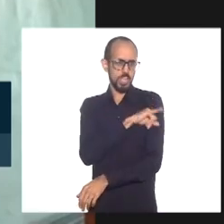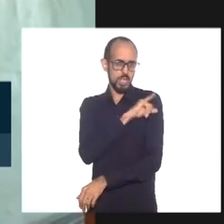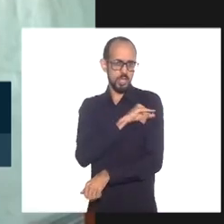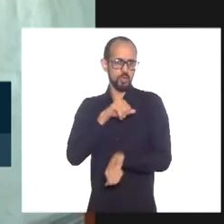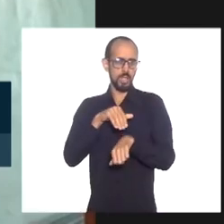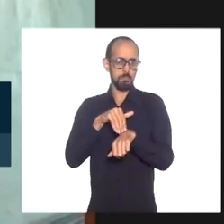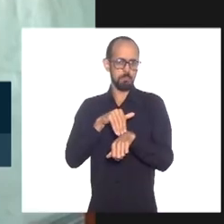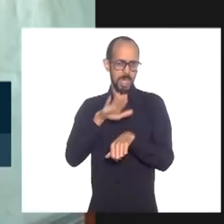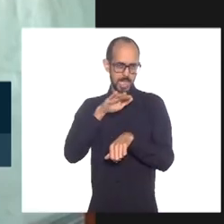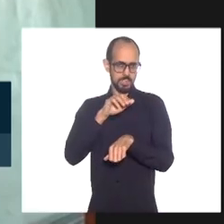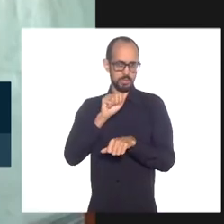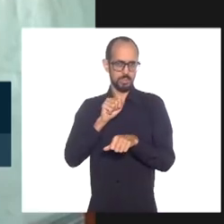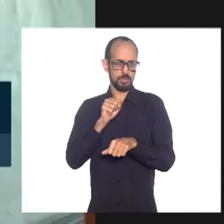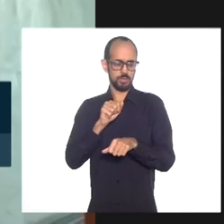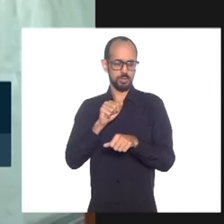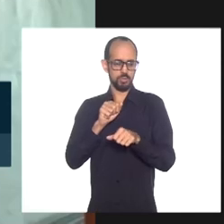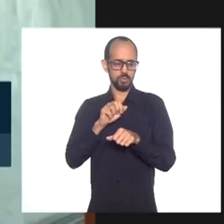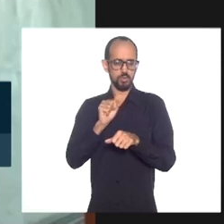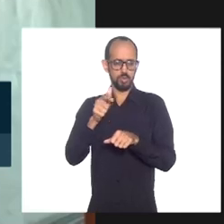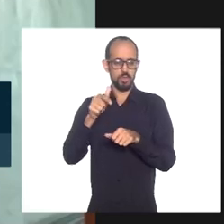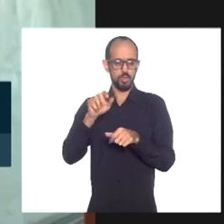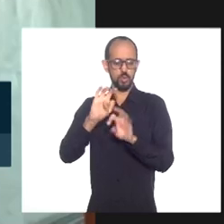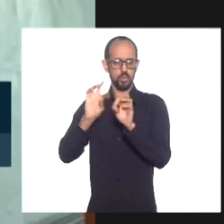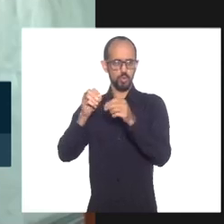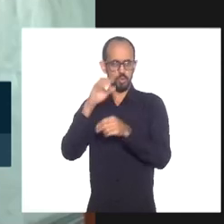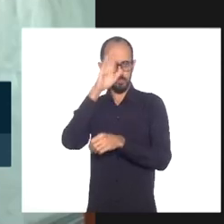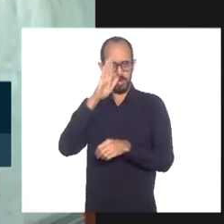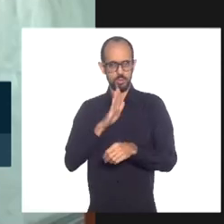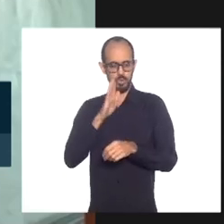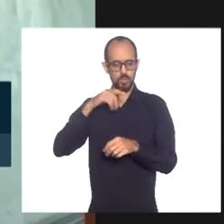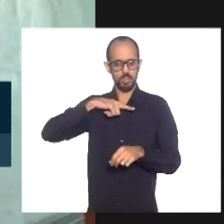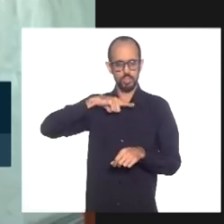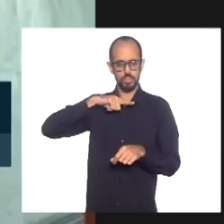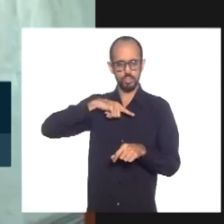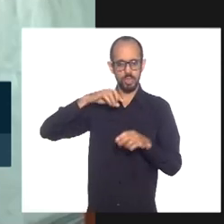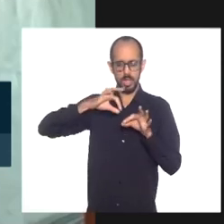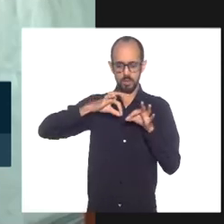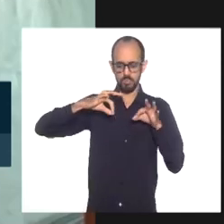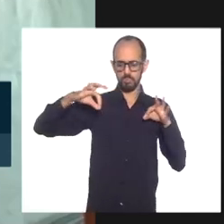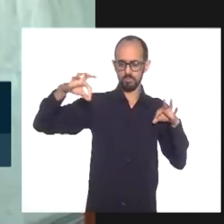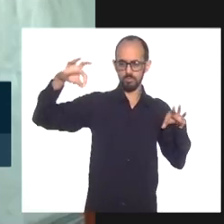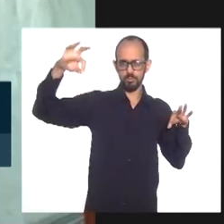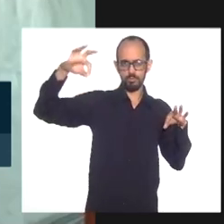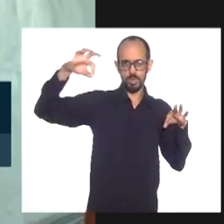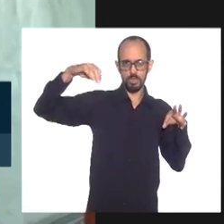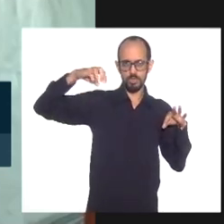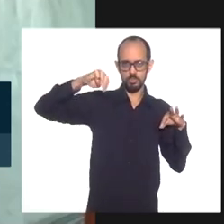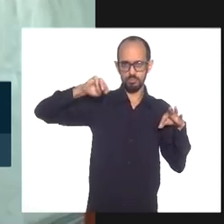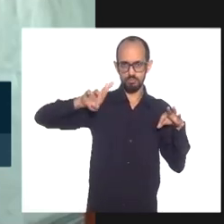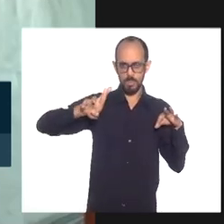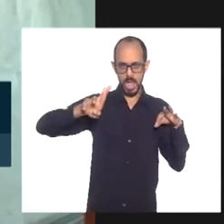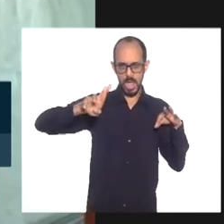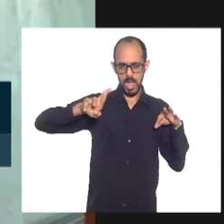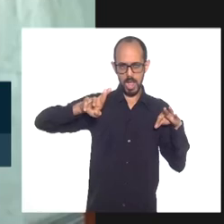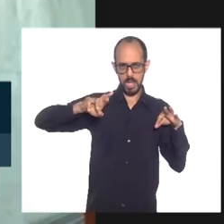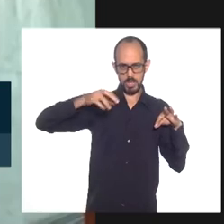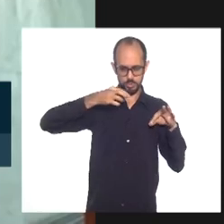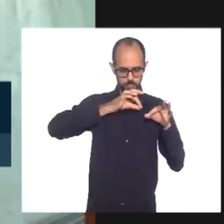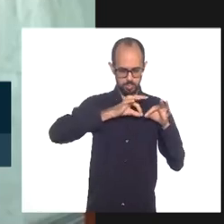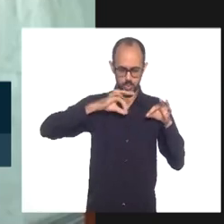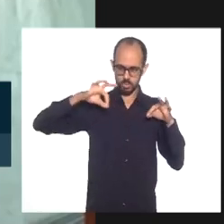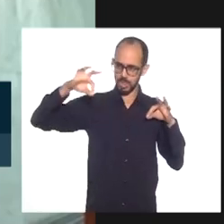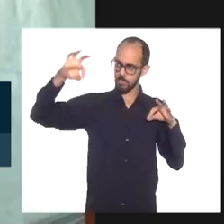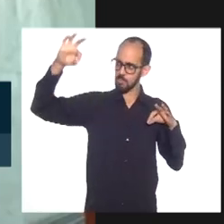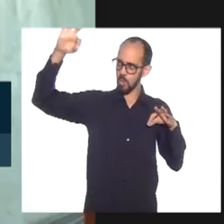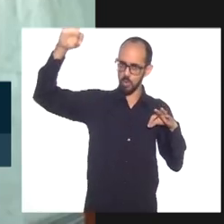uma costa no mar, de mar, né? Nós estamos falando aí de mar, a costa do estado do Rio vai de ponta a